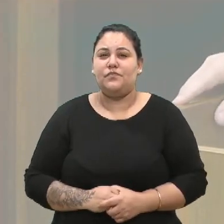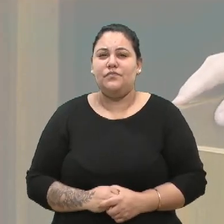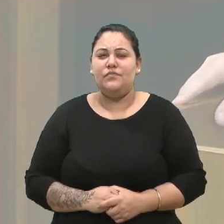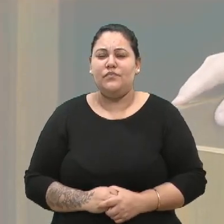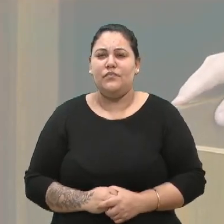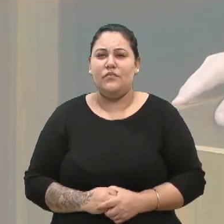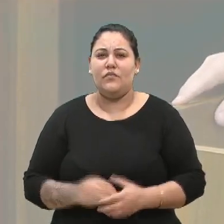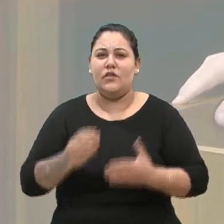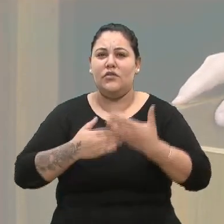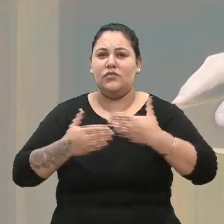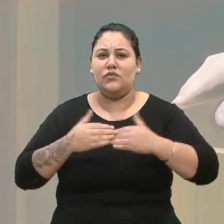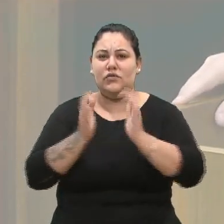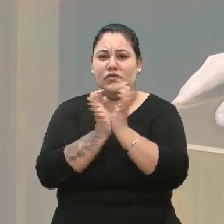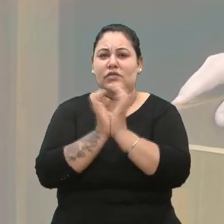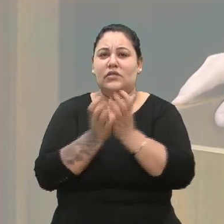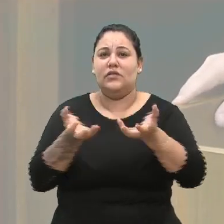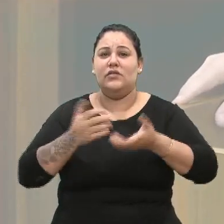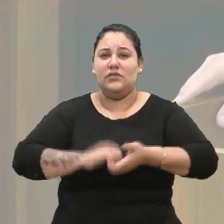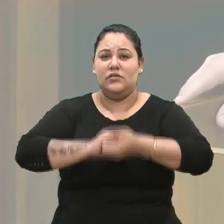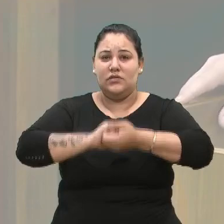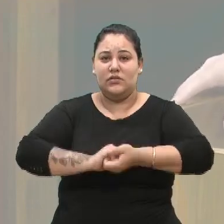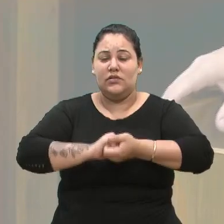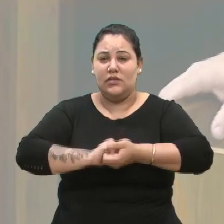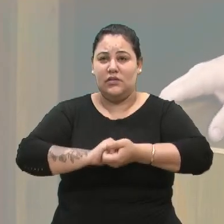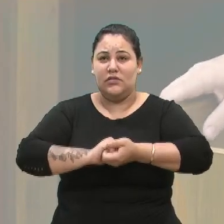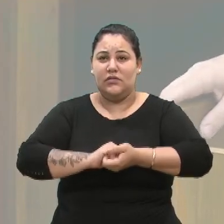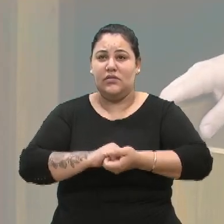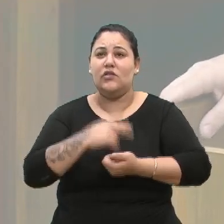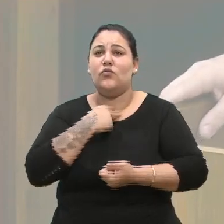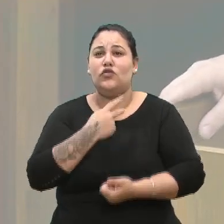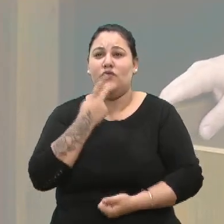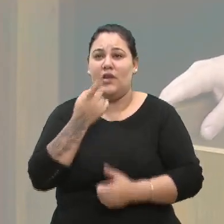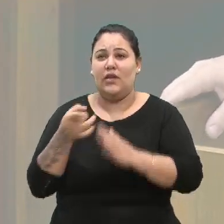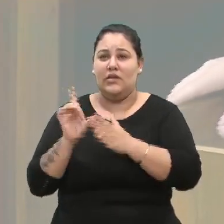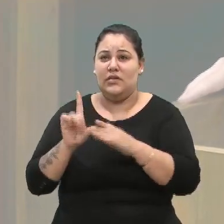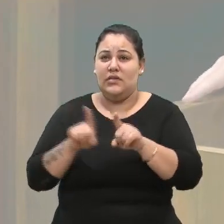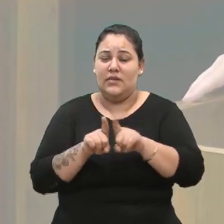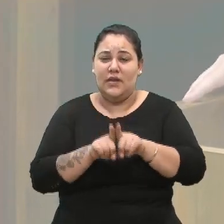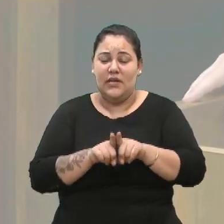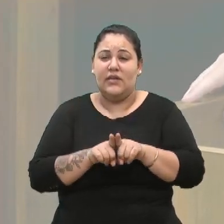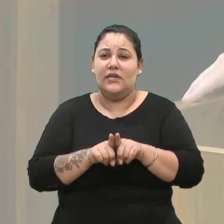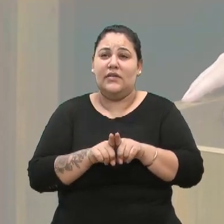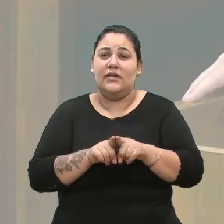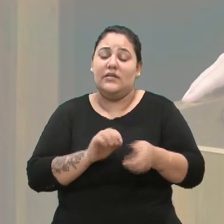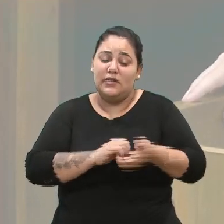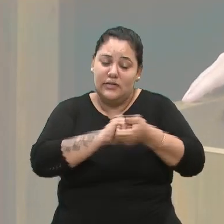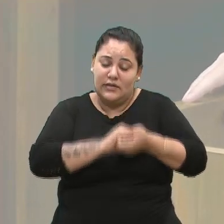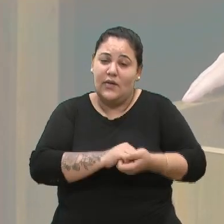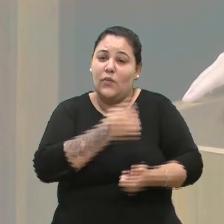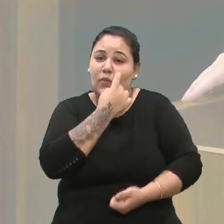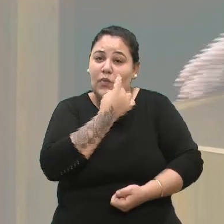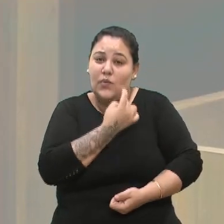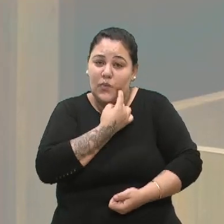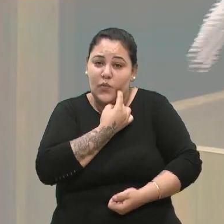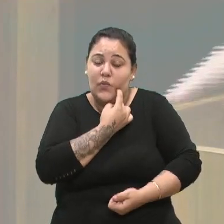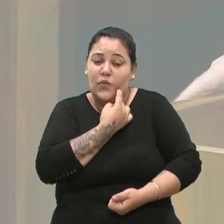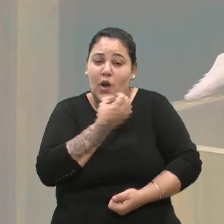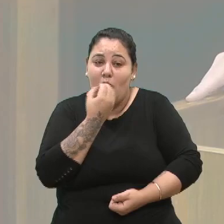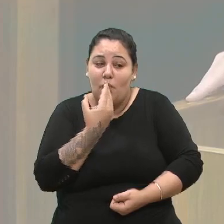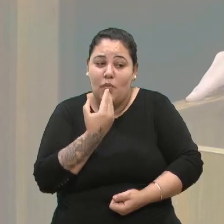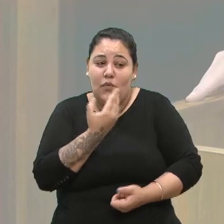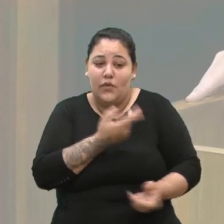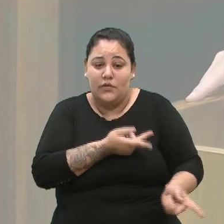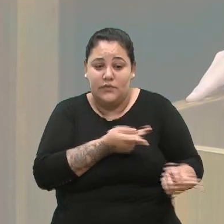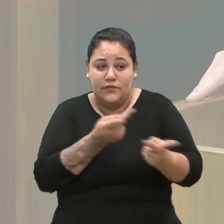saudar, aqui eu não pude falar nos apartes, mas saudar o vereador Wagner Petrini, dar as boas-vindas, né, bom retorno,